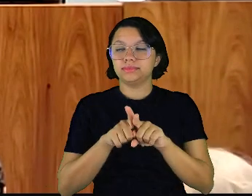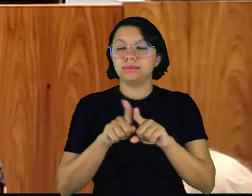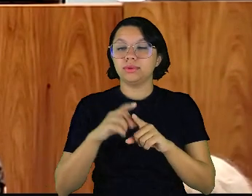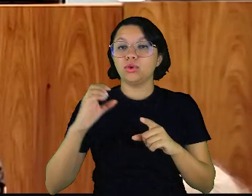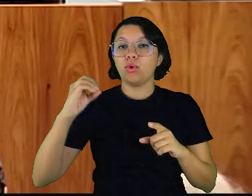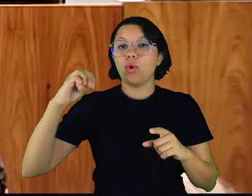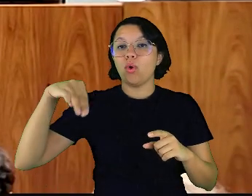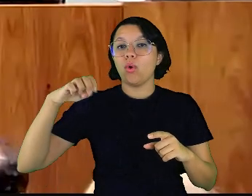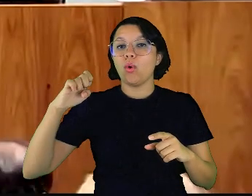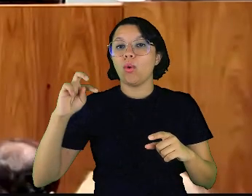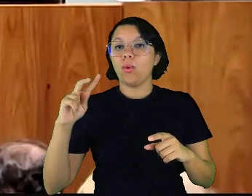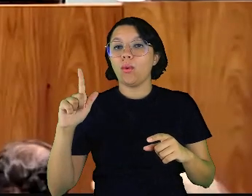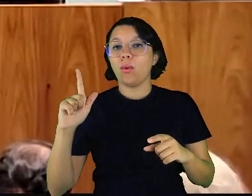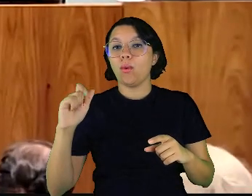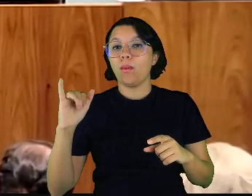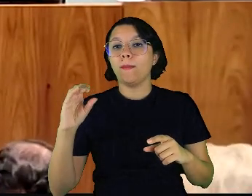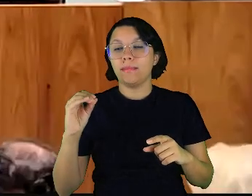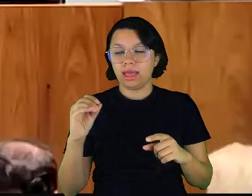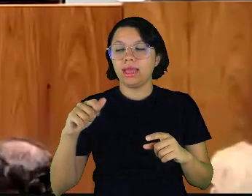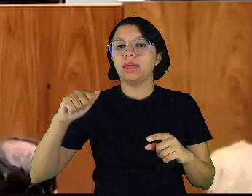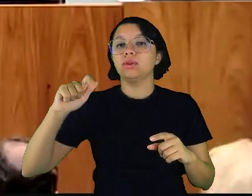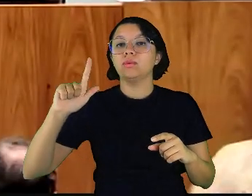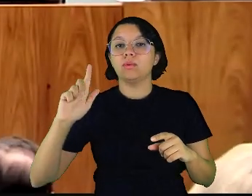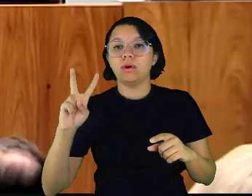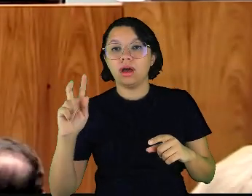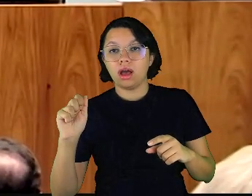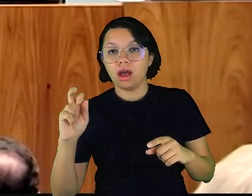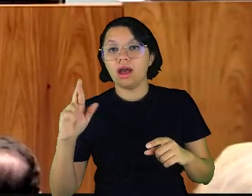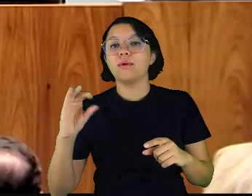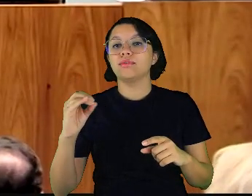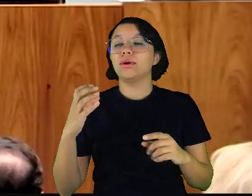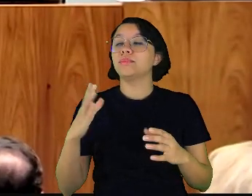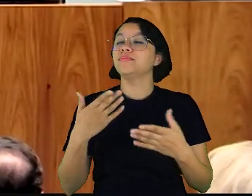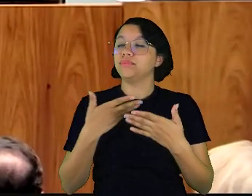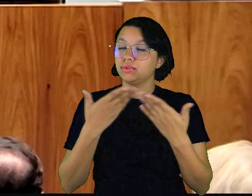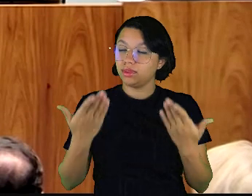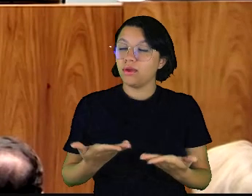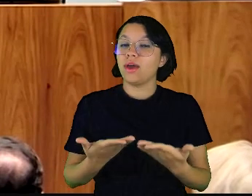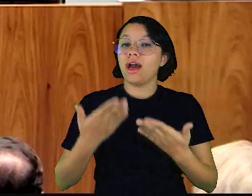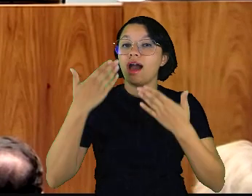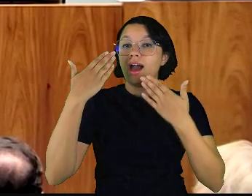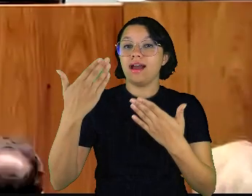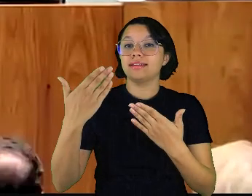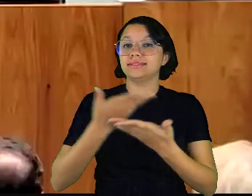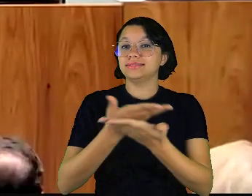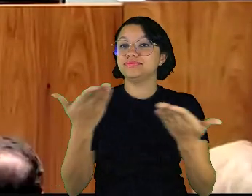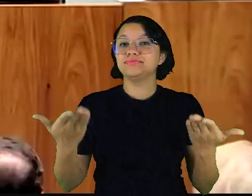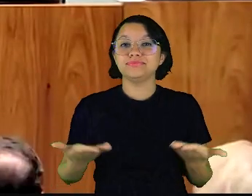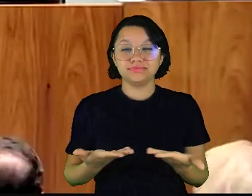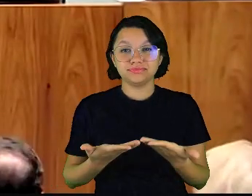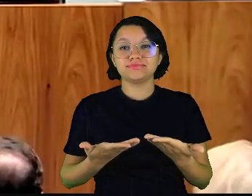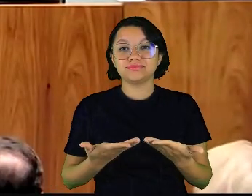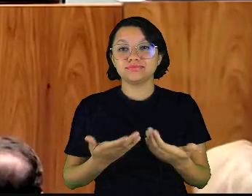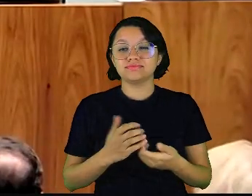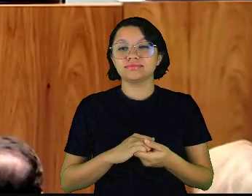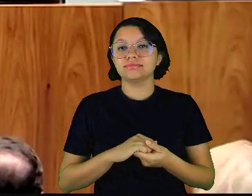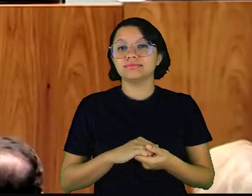presente, desembargador Álvaro. Então, com essas palavras, eu quero agradecer a presença de todos.